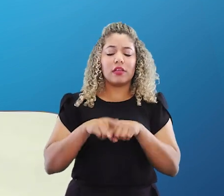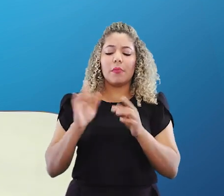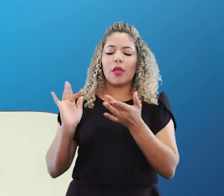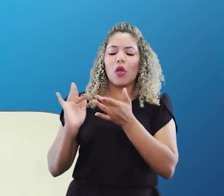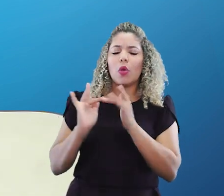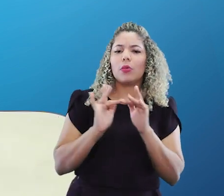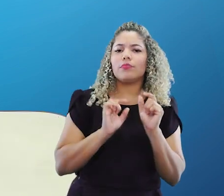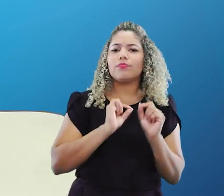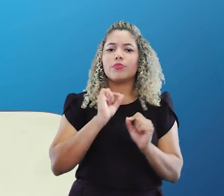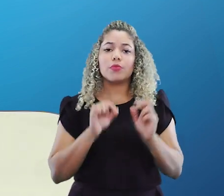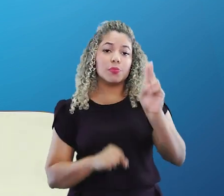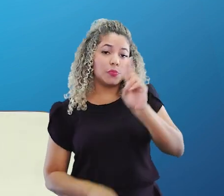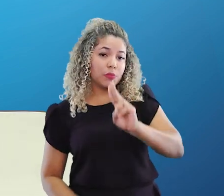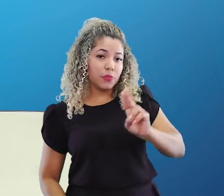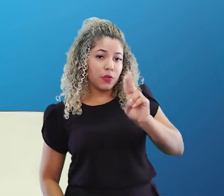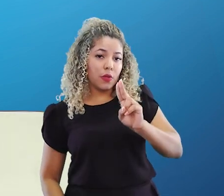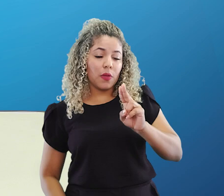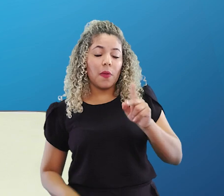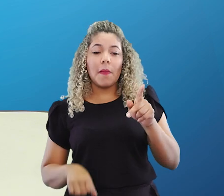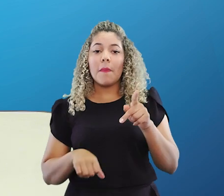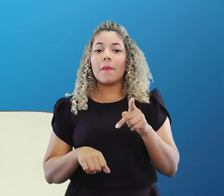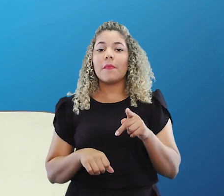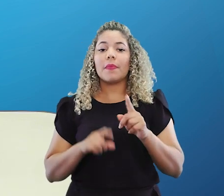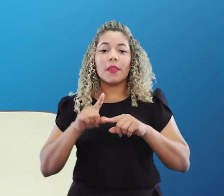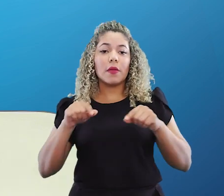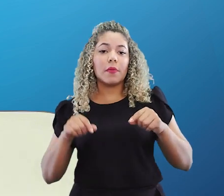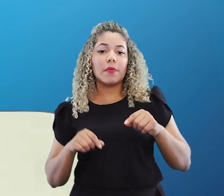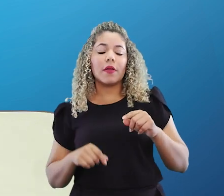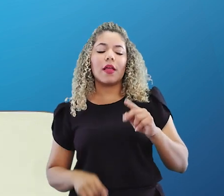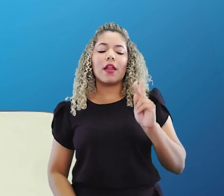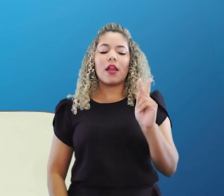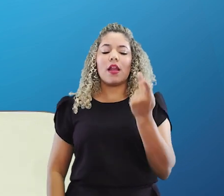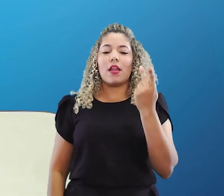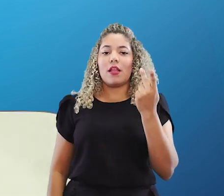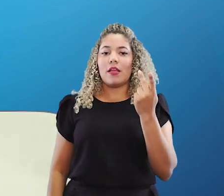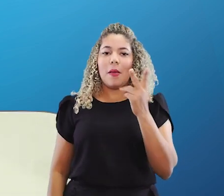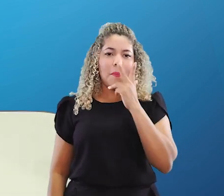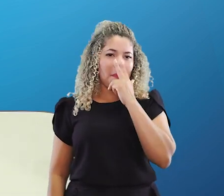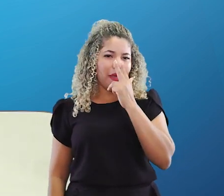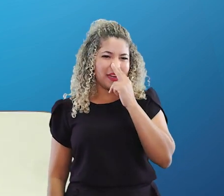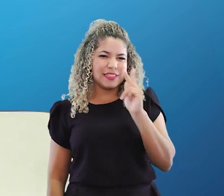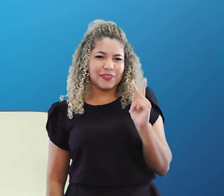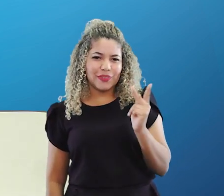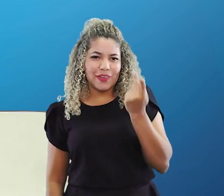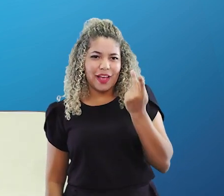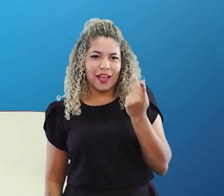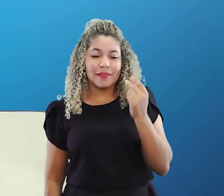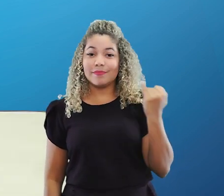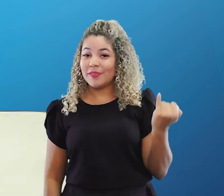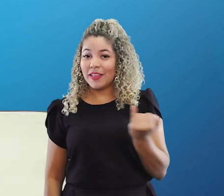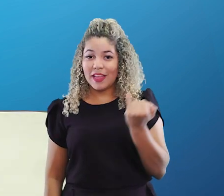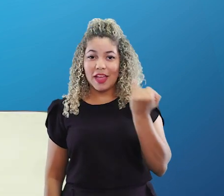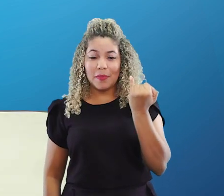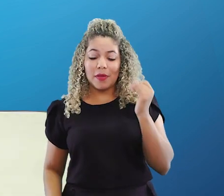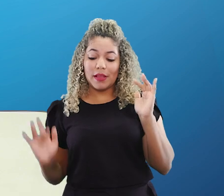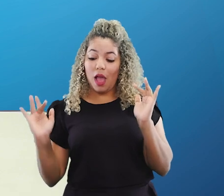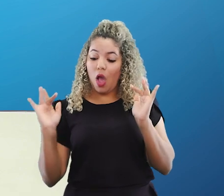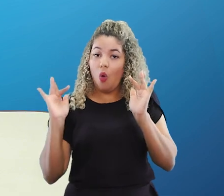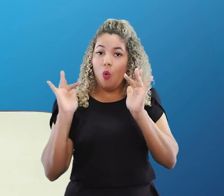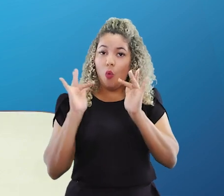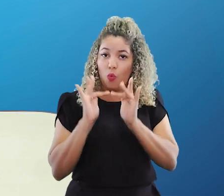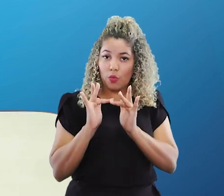estão unidas utilizando uma peça no formato de H, então essa peça vai ser importante para